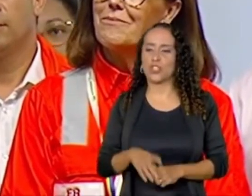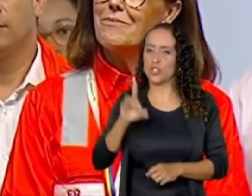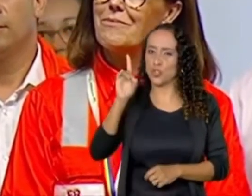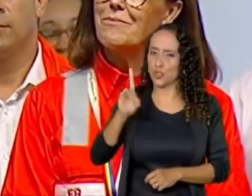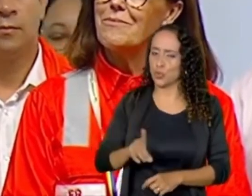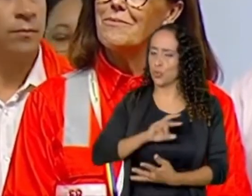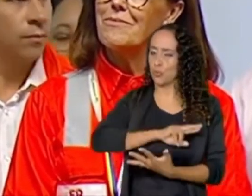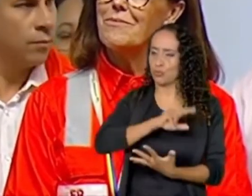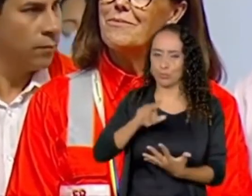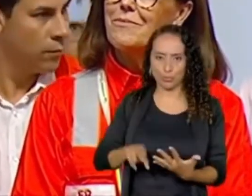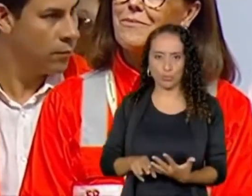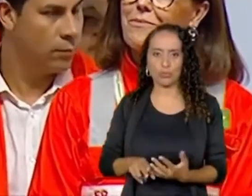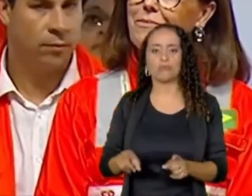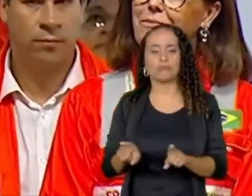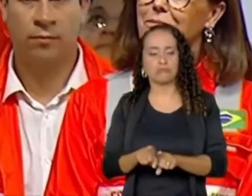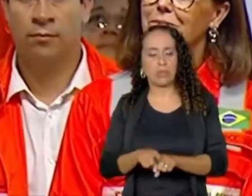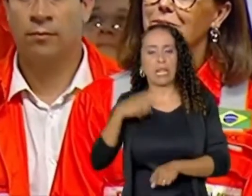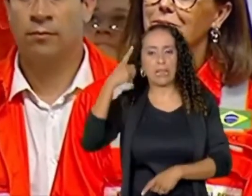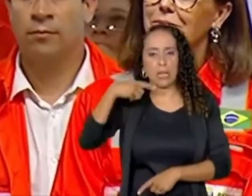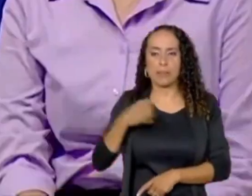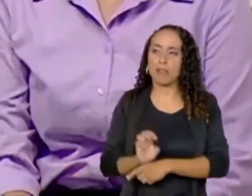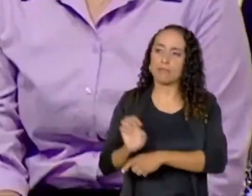companheiros deputados estaduais,